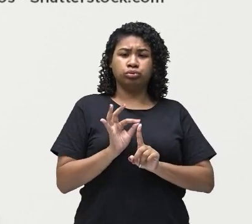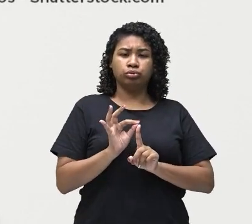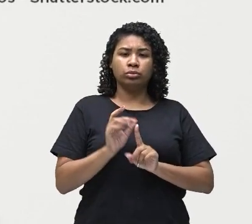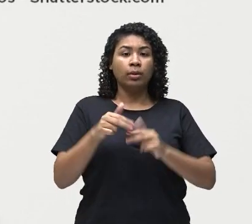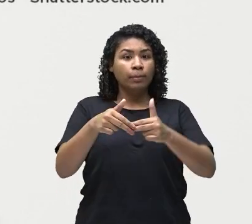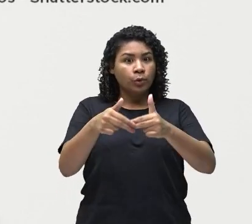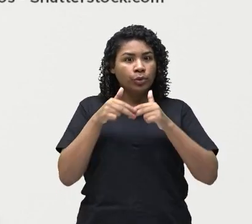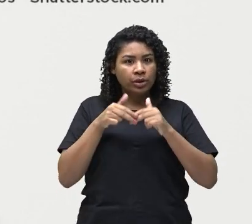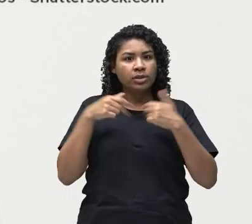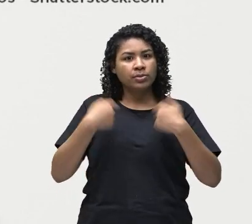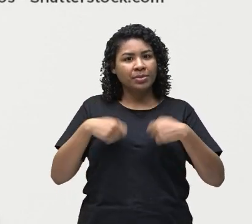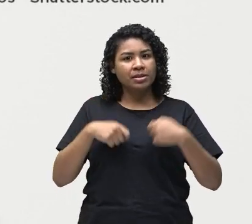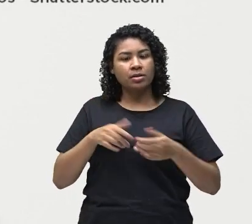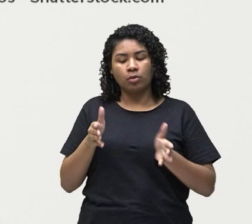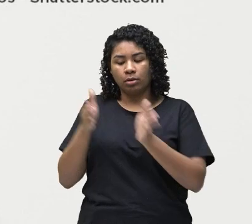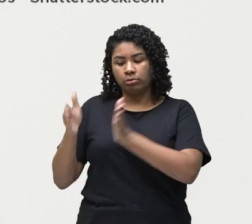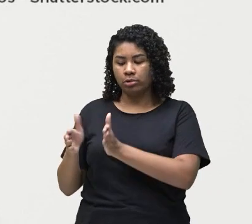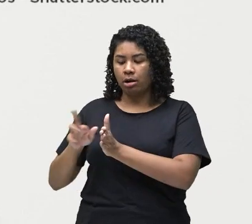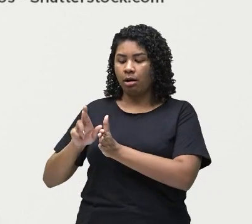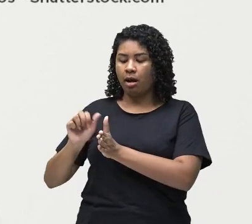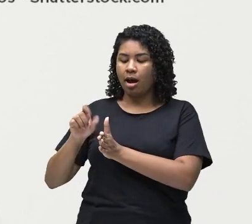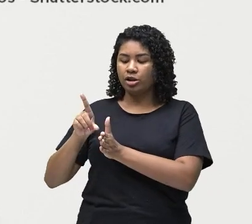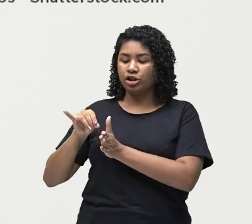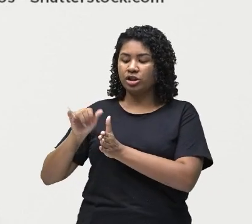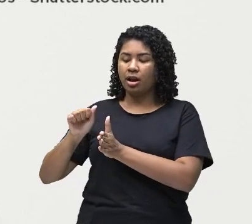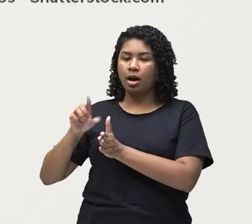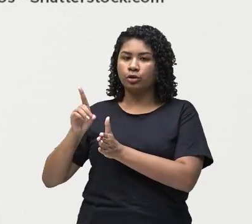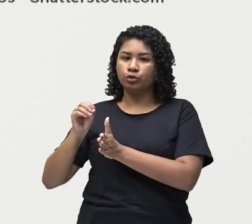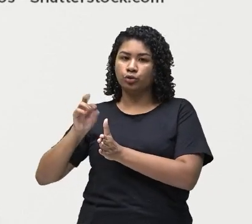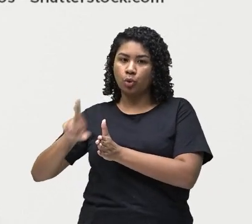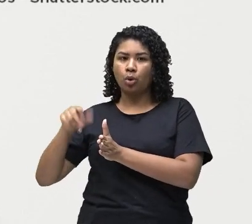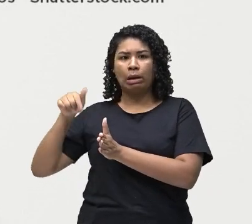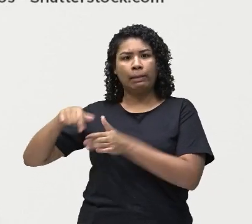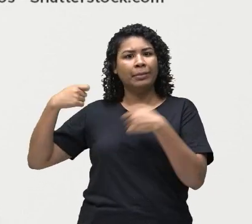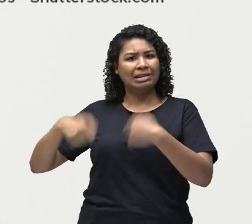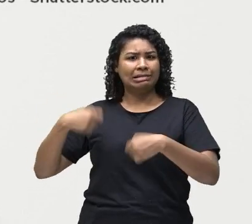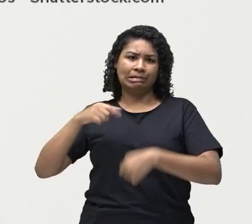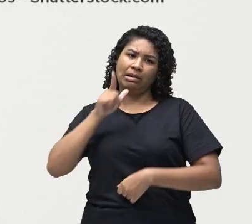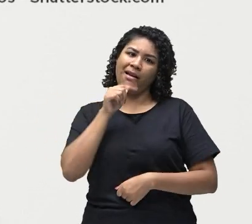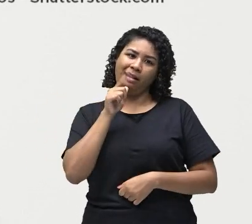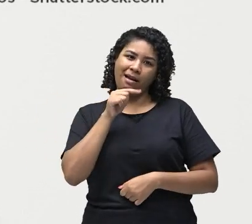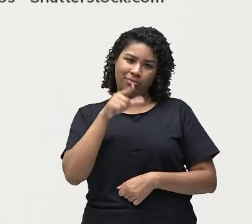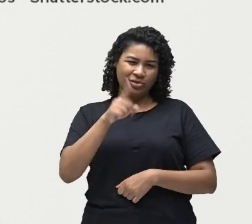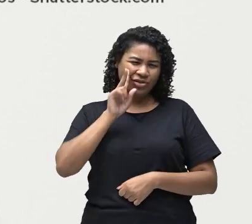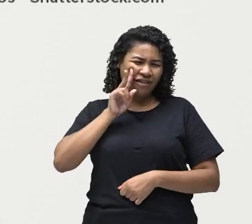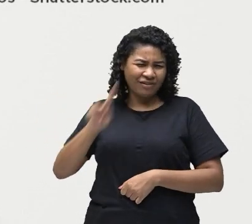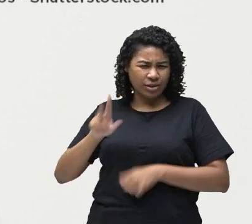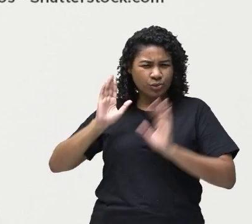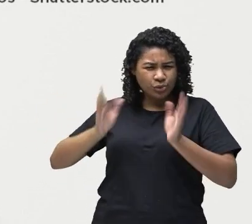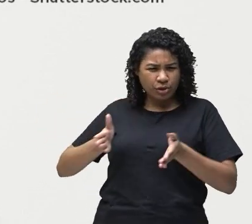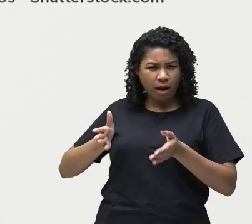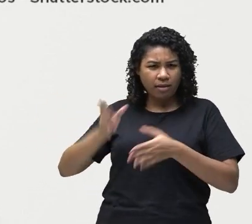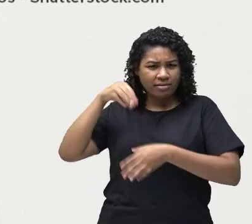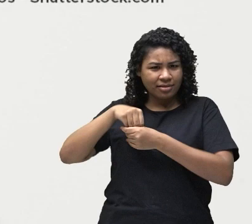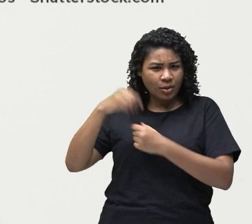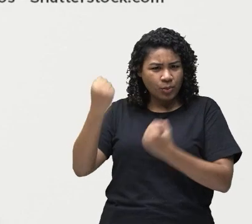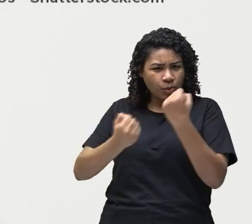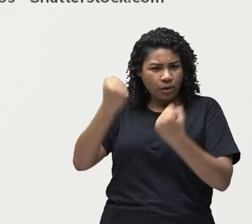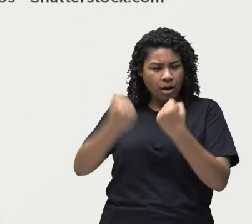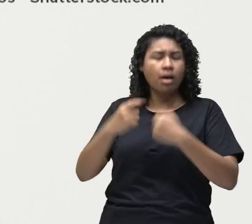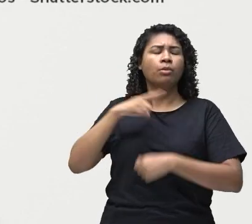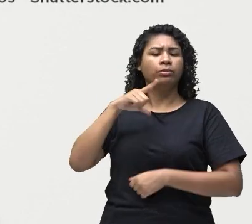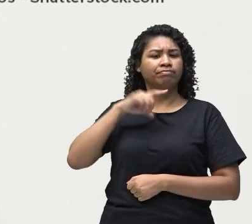o radiador use água né quem aí já teve acesso nessa essa parte mecânica aqui de um carro